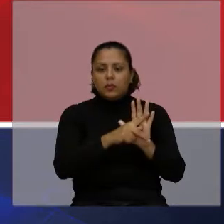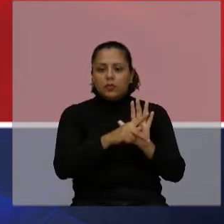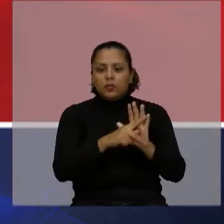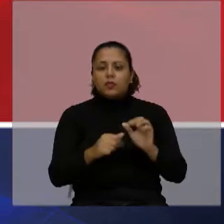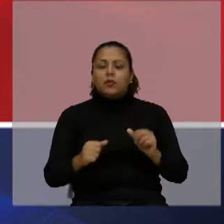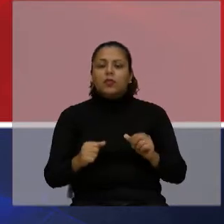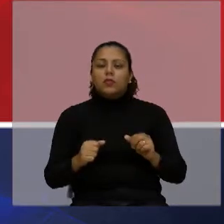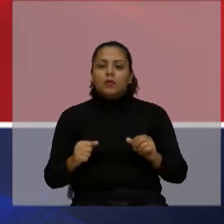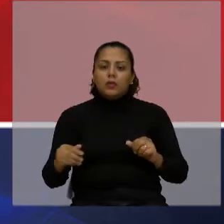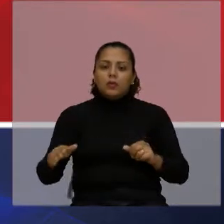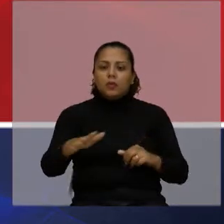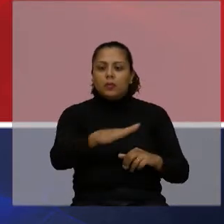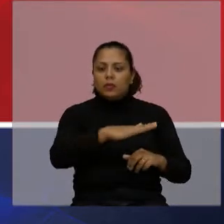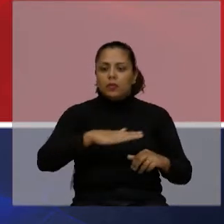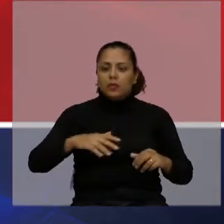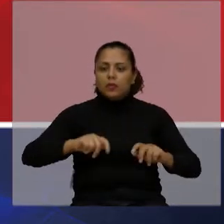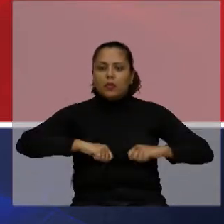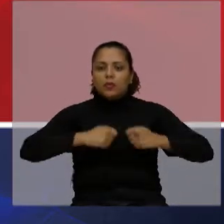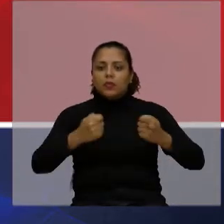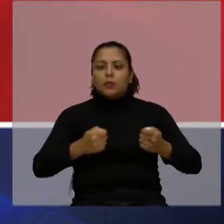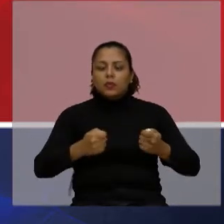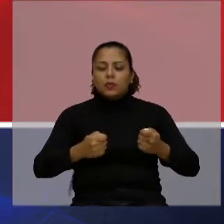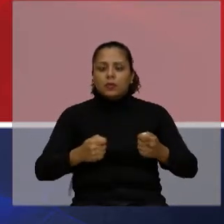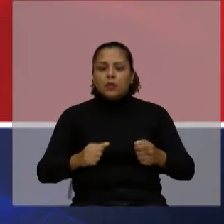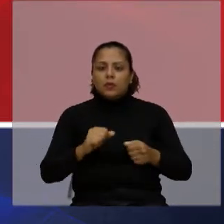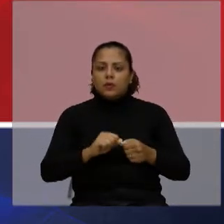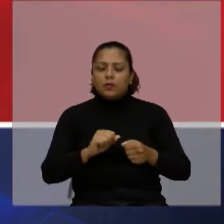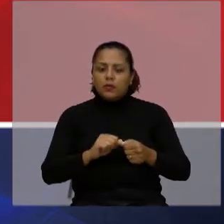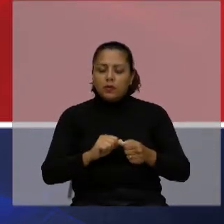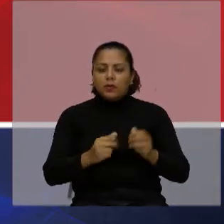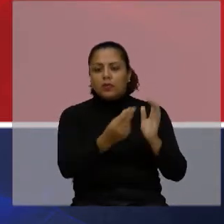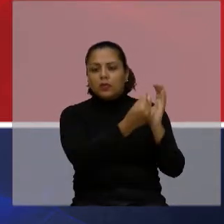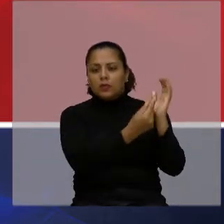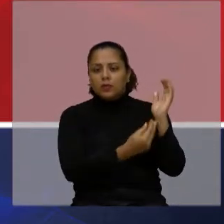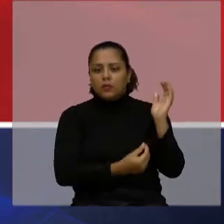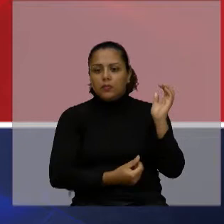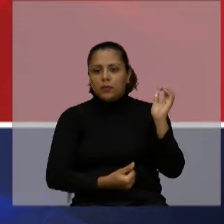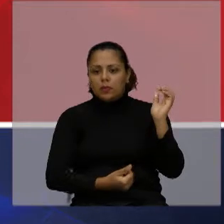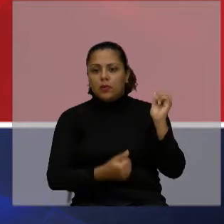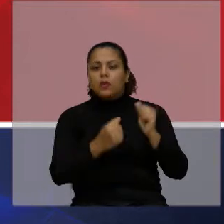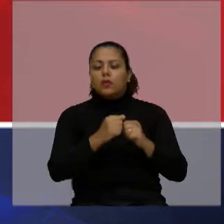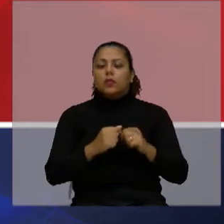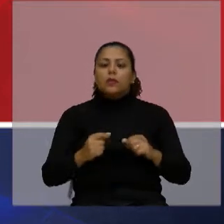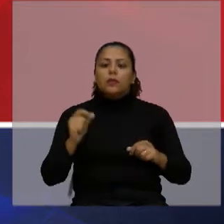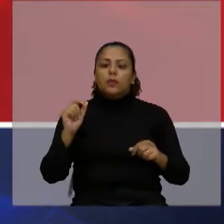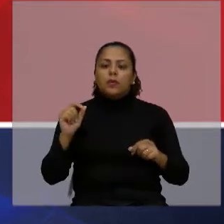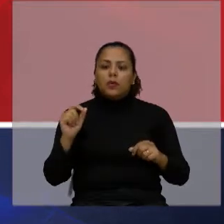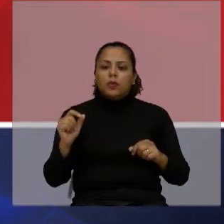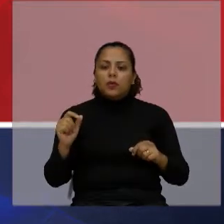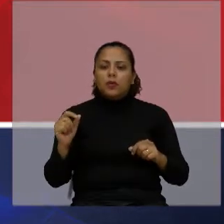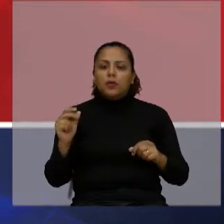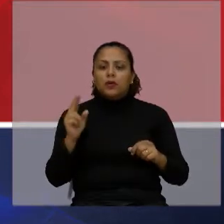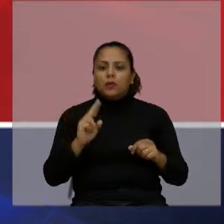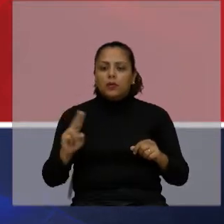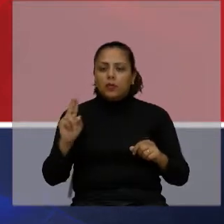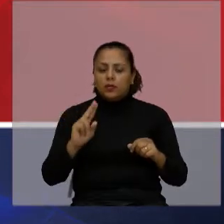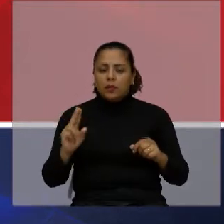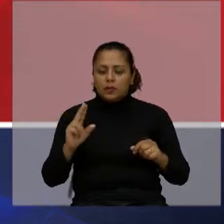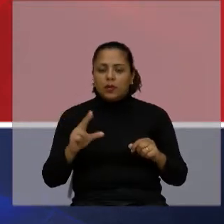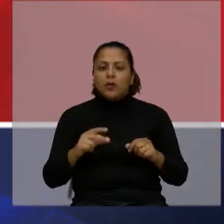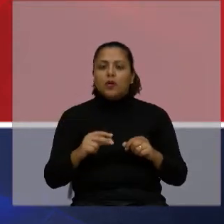a implantar meios administrativos e financeiros específicos para o recebimento e utilização de doações